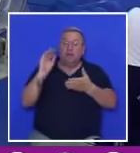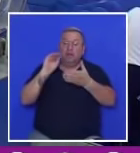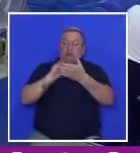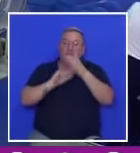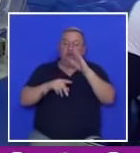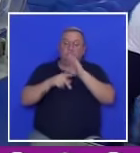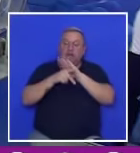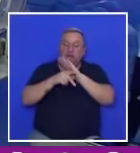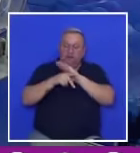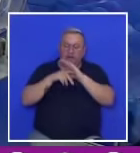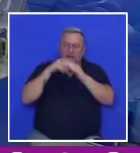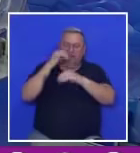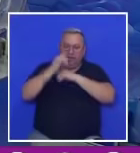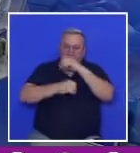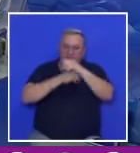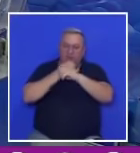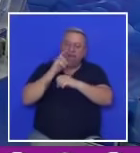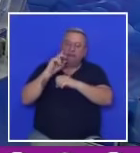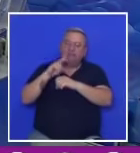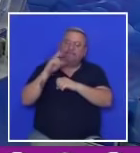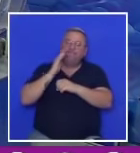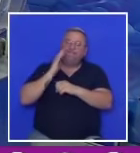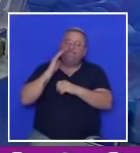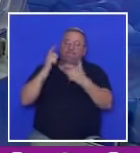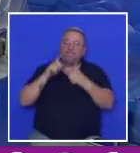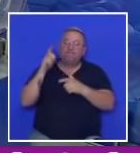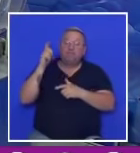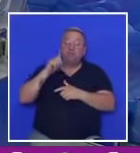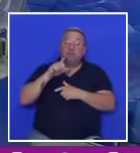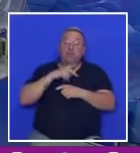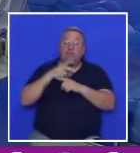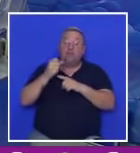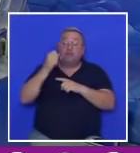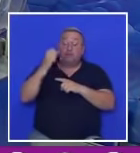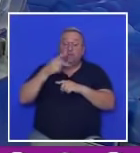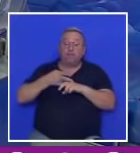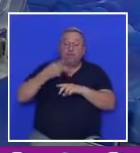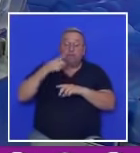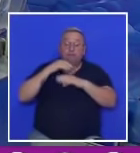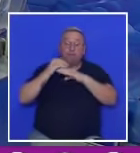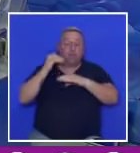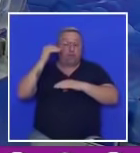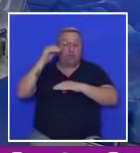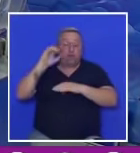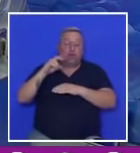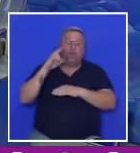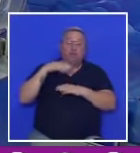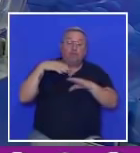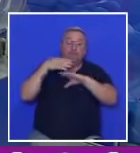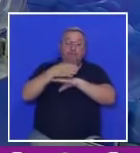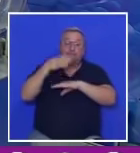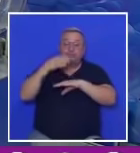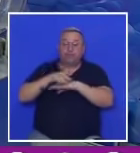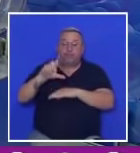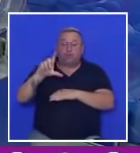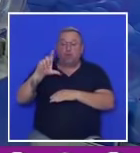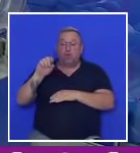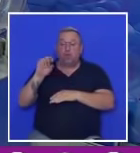publicados na página da Caixa na internet. Aí você poderá saber de onde são as apostas vencedoras, se o prêmio está acumulado. É só acessar